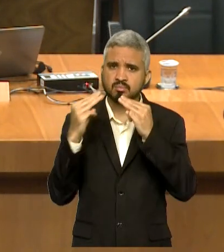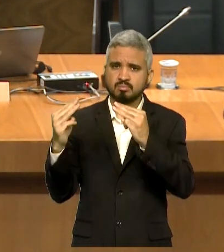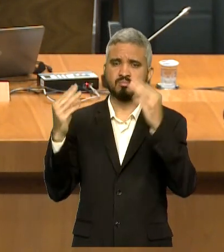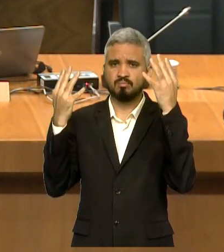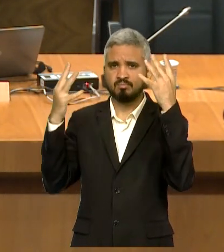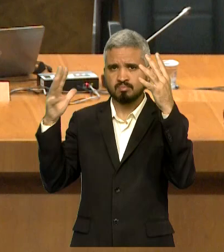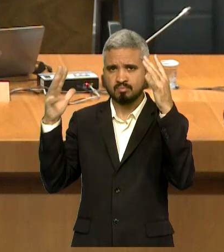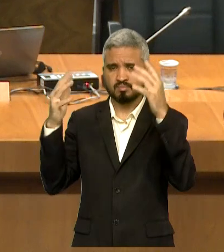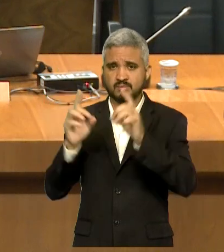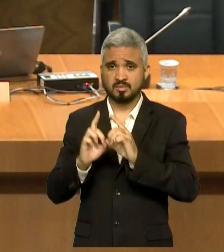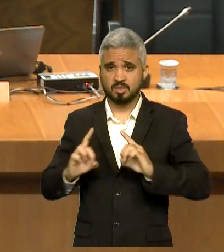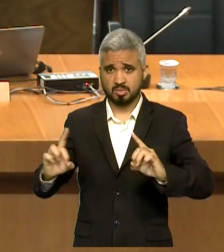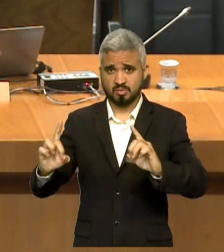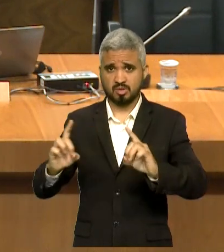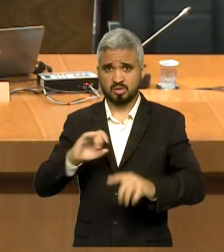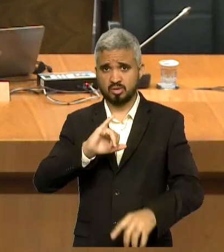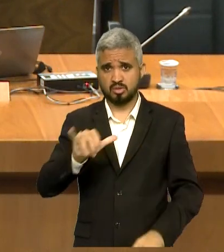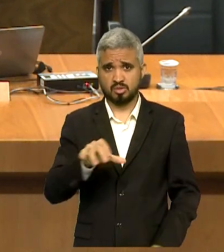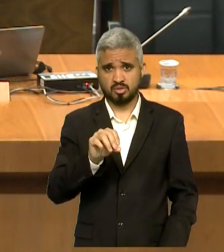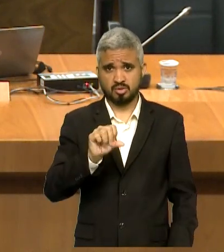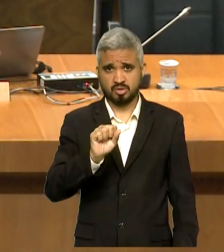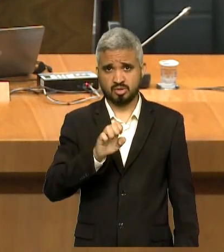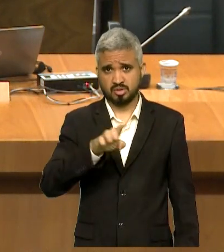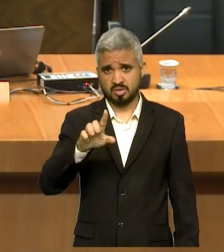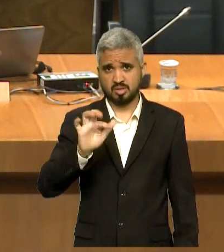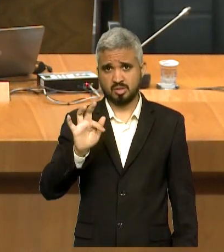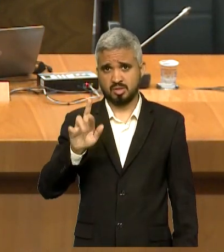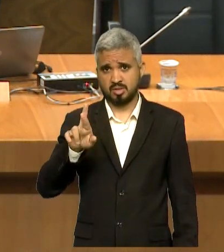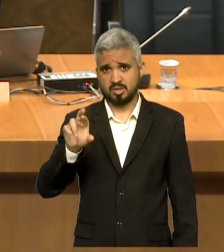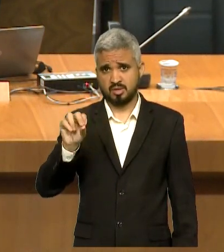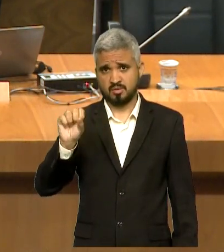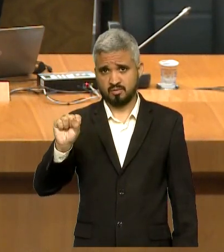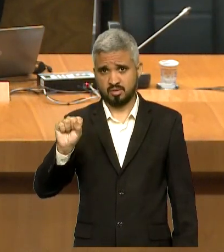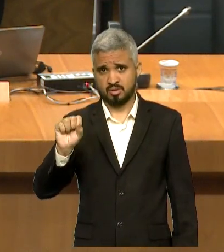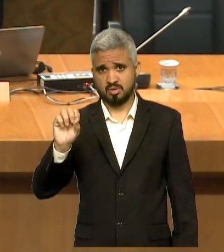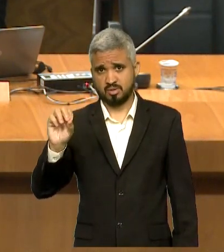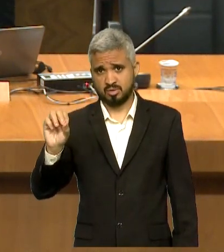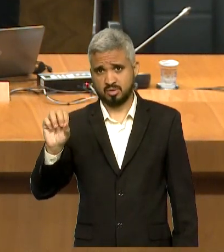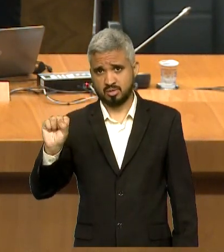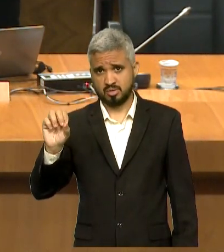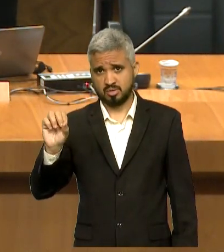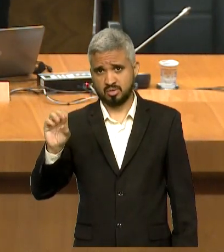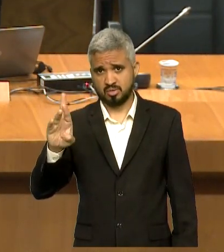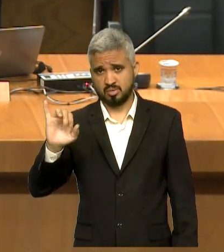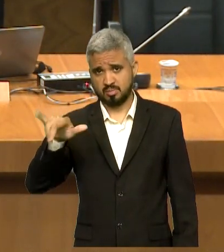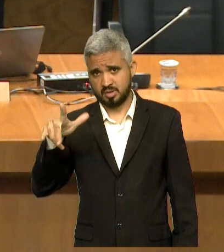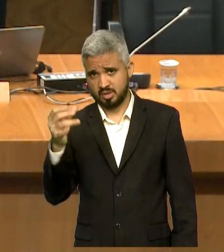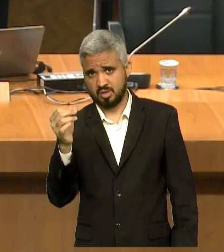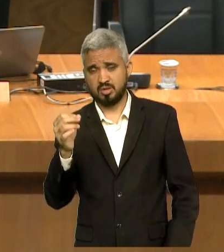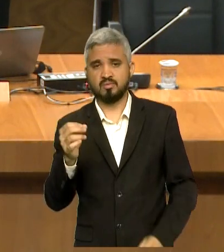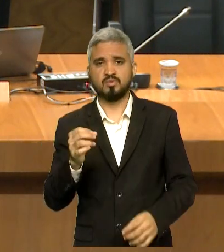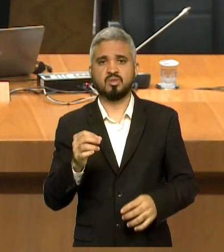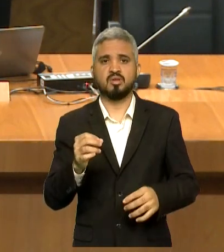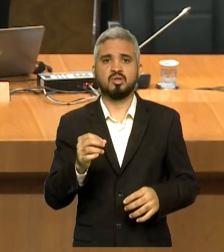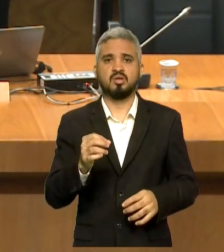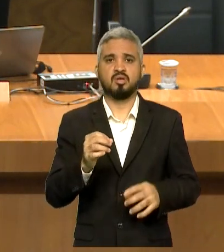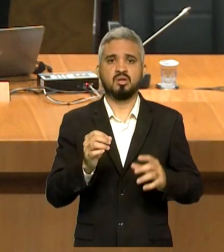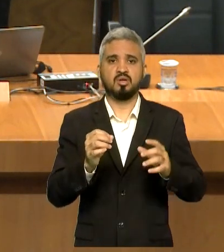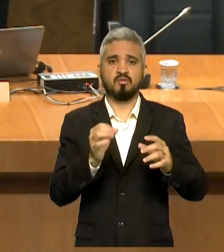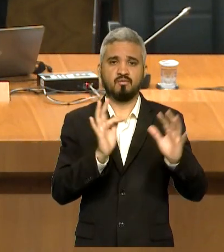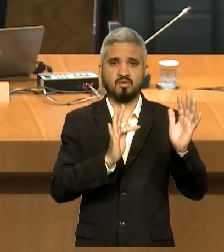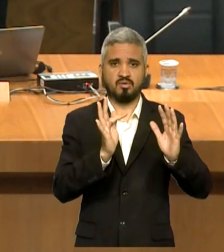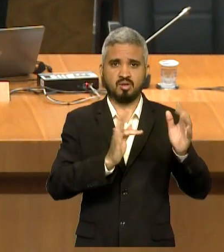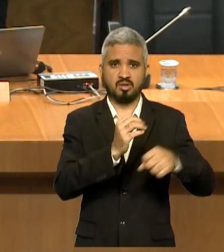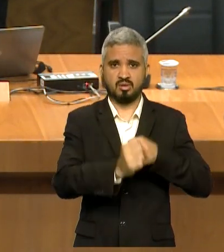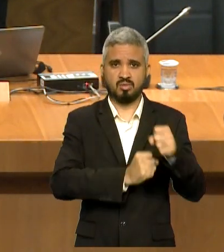desembargador José de Ribamar Frois Sobrinho, por sua eleição no dia 1º de fevereiro de 2024, a